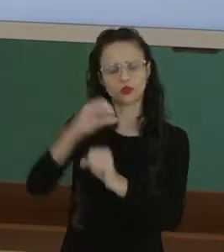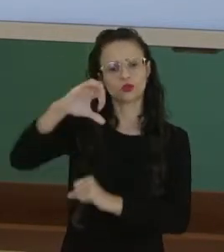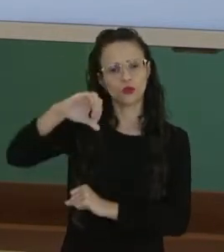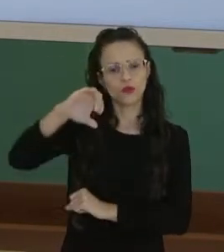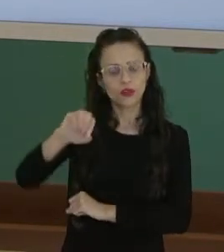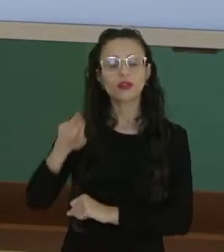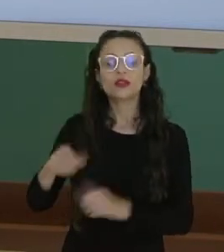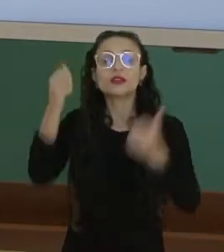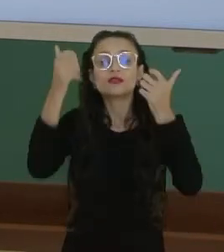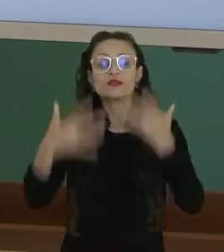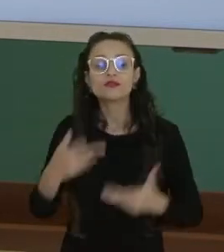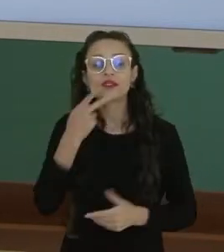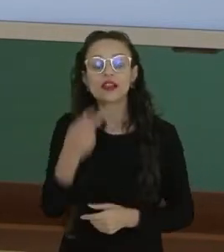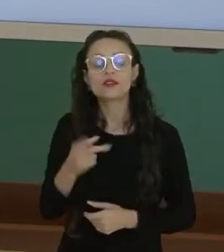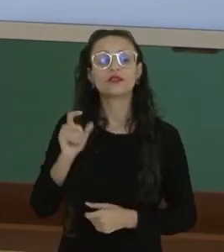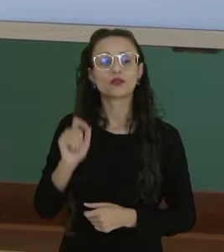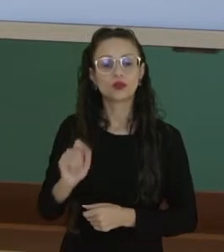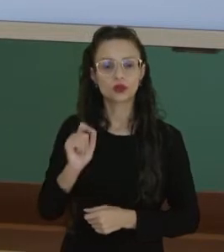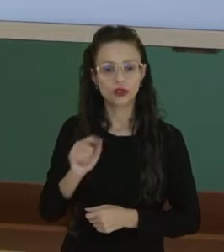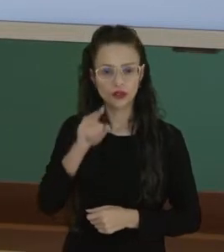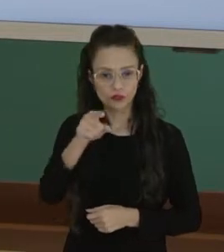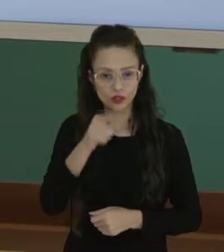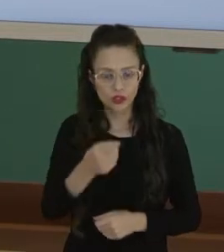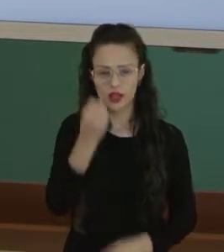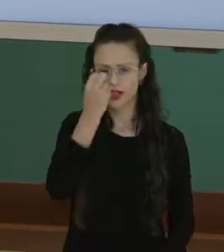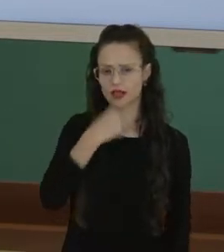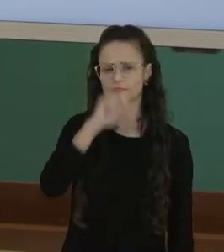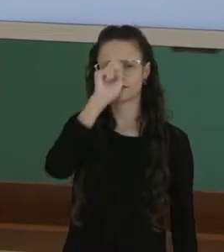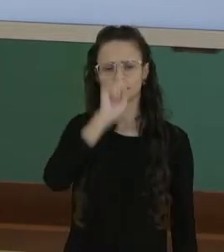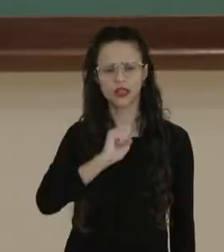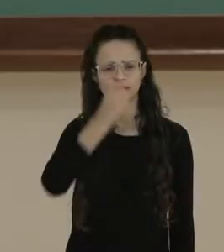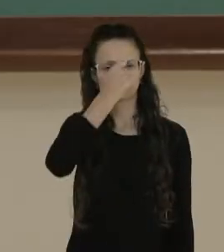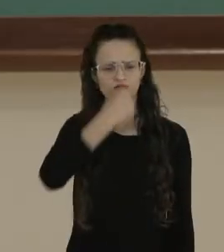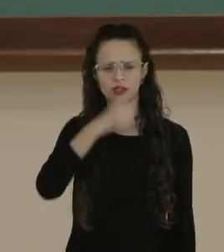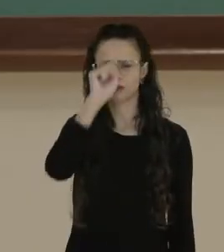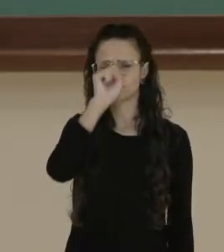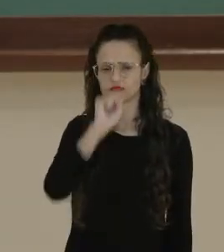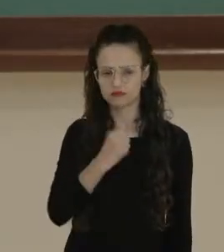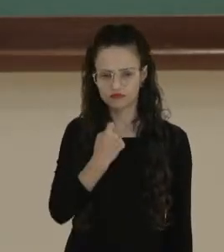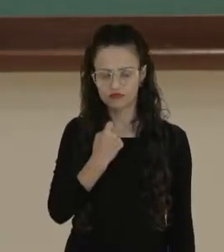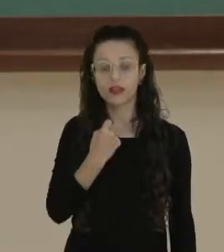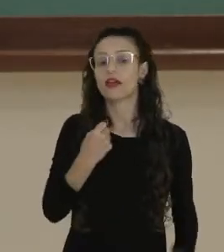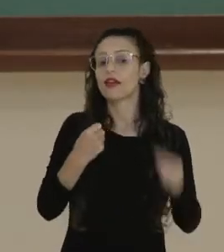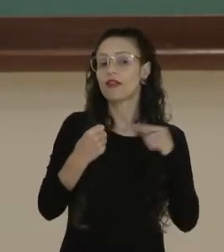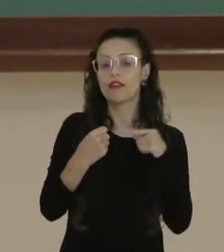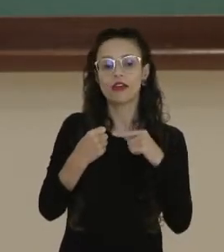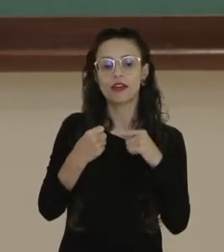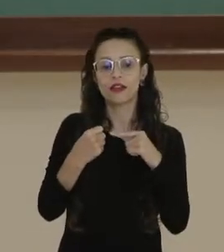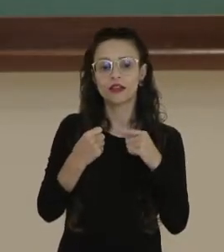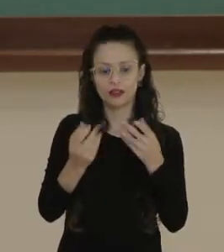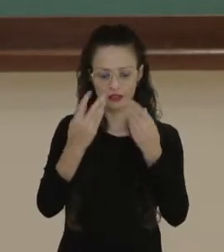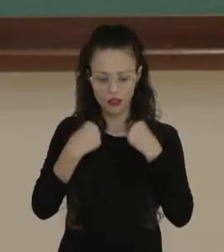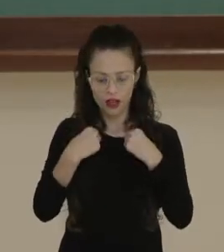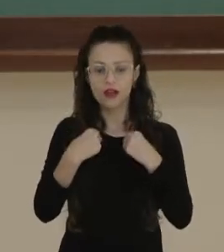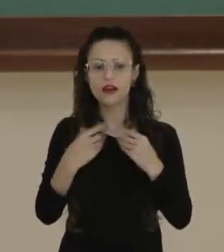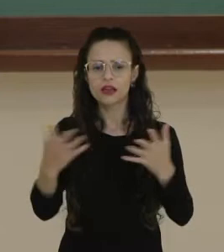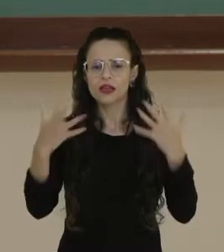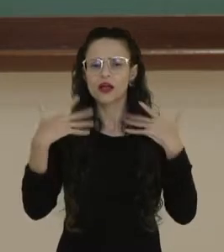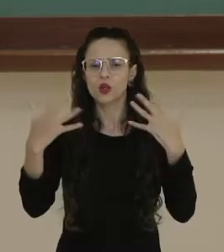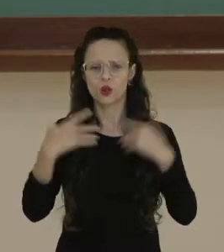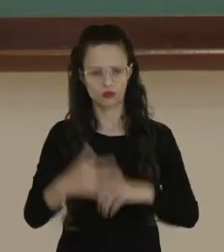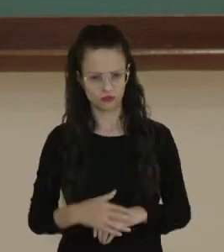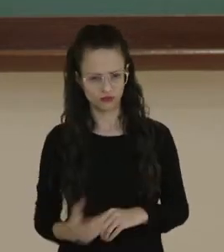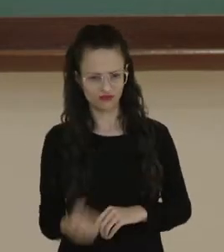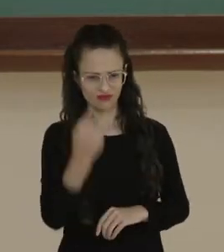ele falava assim, que você toma um sorvete e o sorvete ele é usado para gerar calor. Você fala assim,